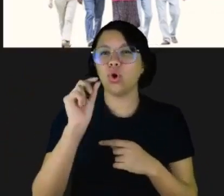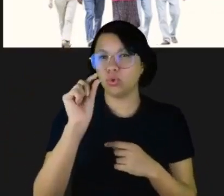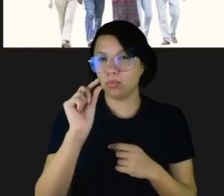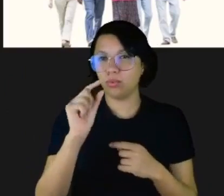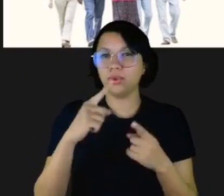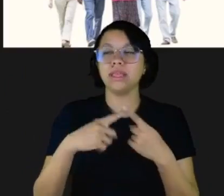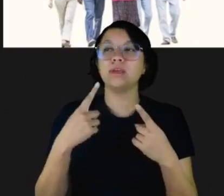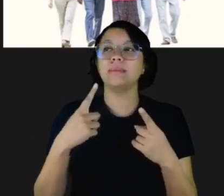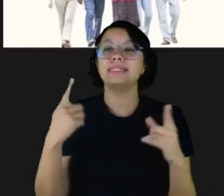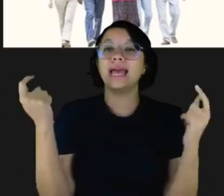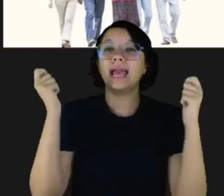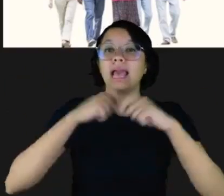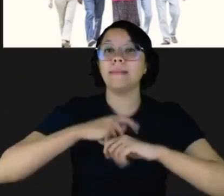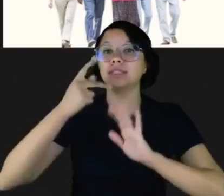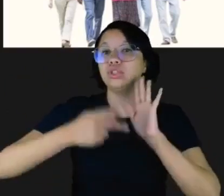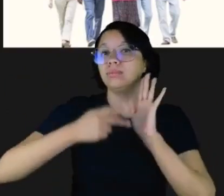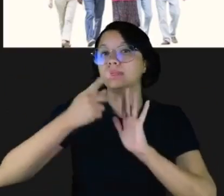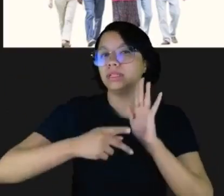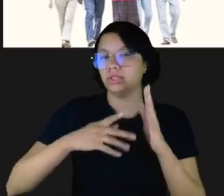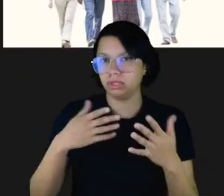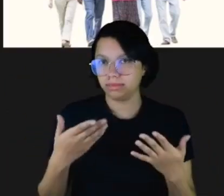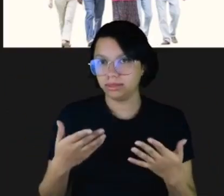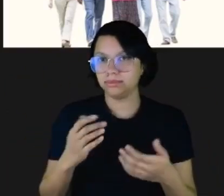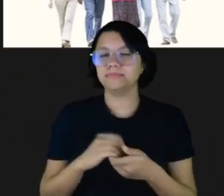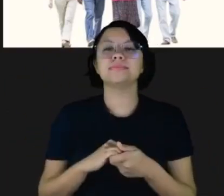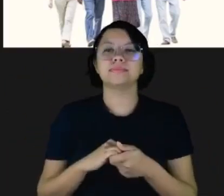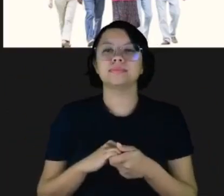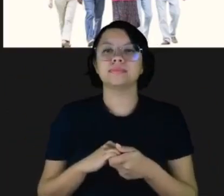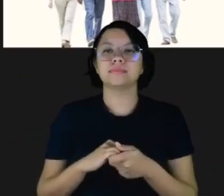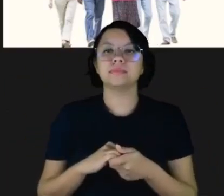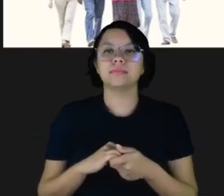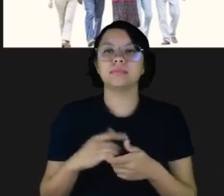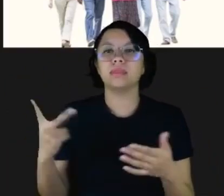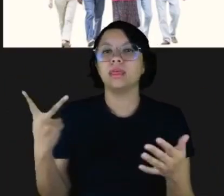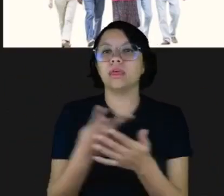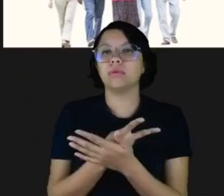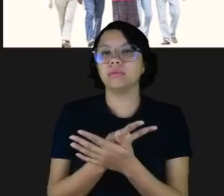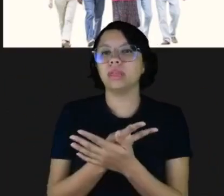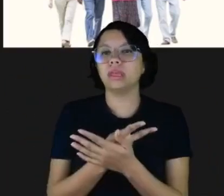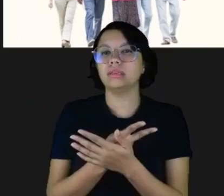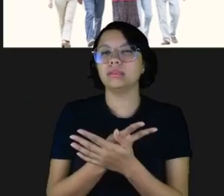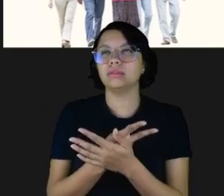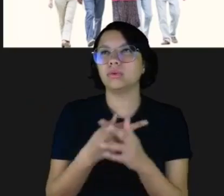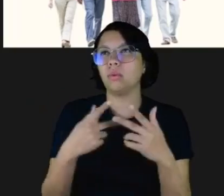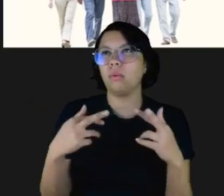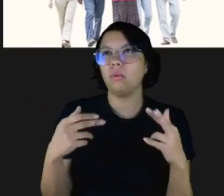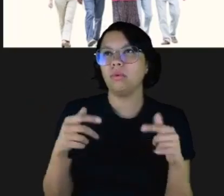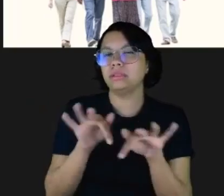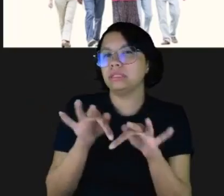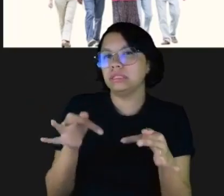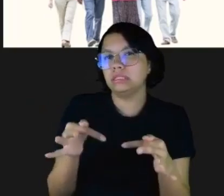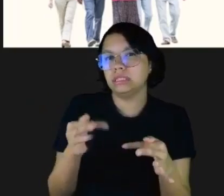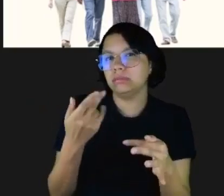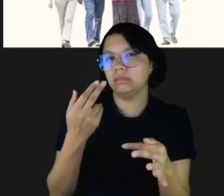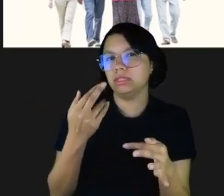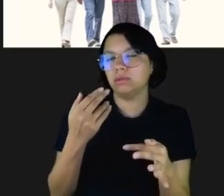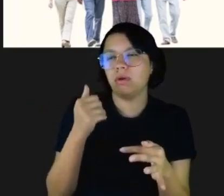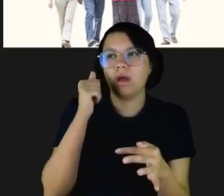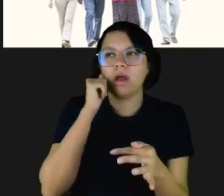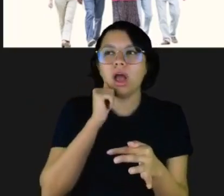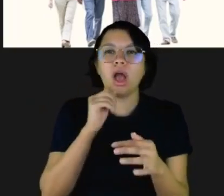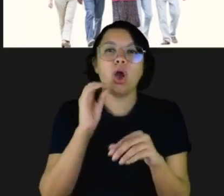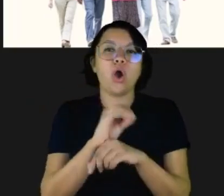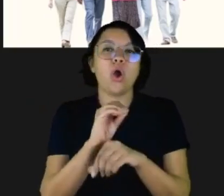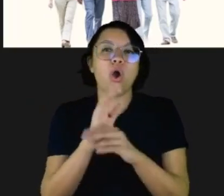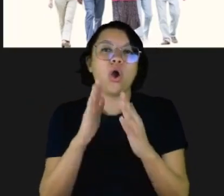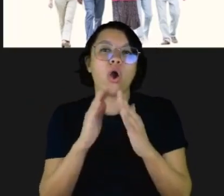de planejamento. E essa capacidade de planejamento, ela acontece desde as coisas mais simples daquela dona de casa que acorda e ela